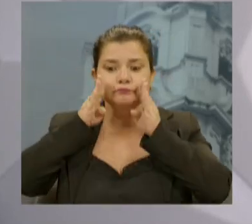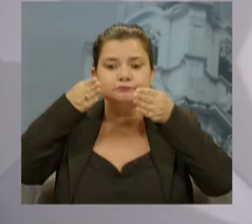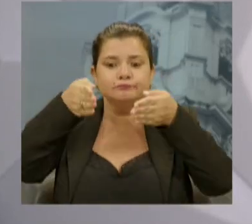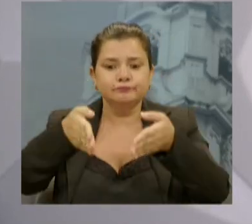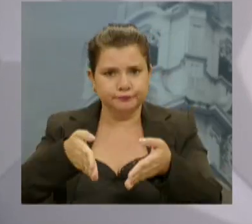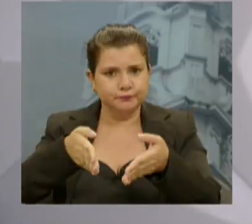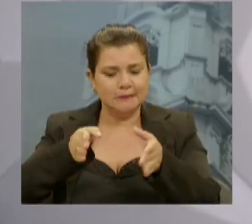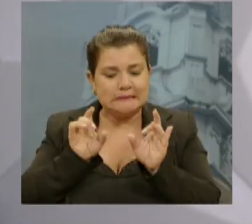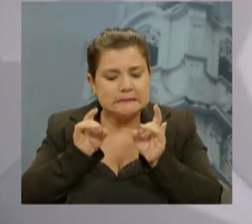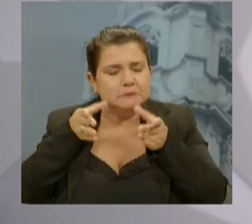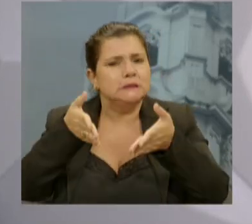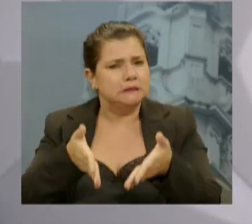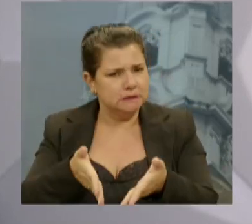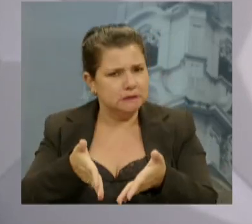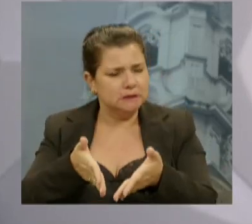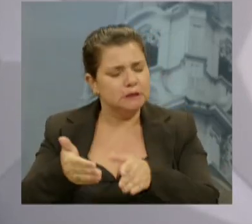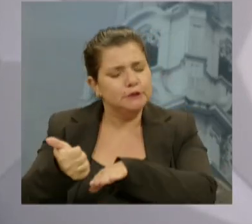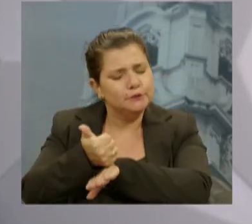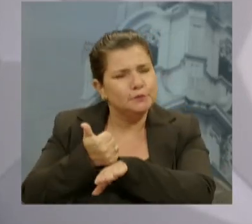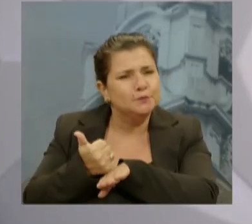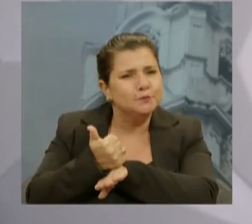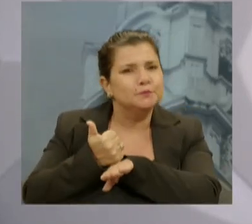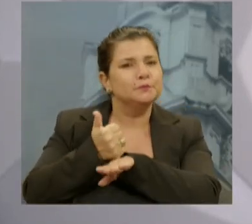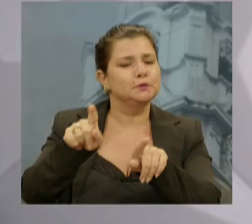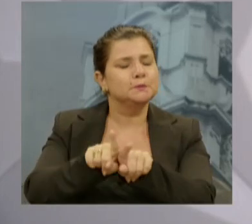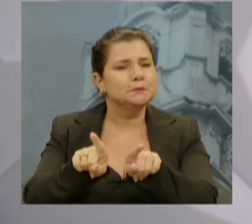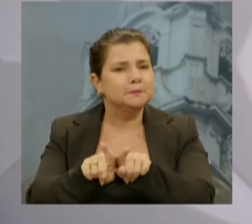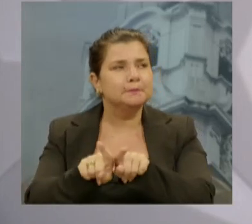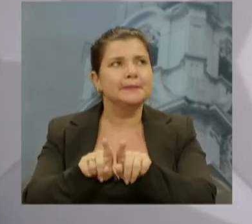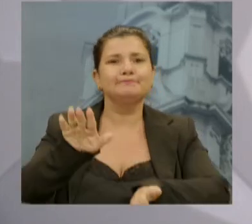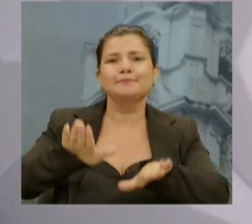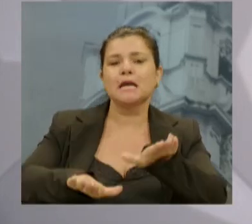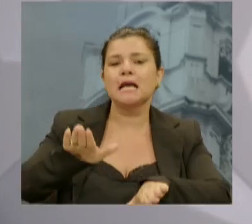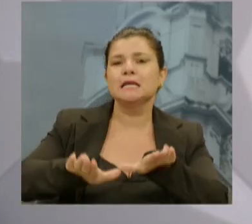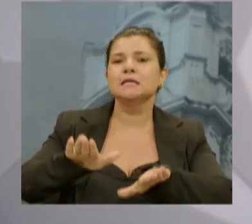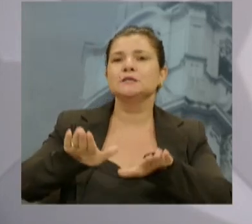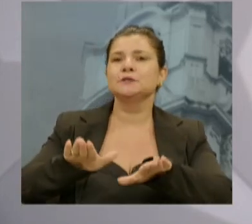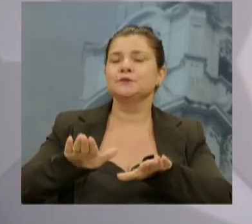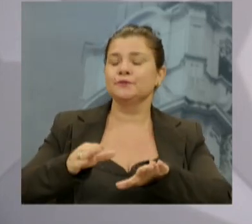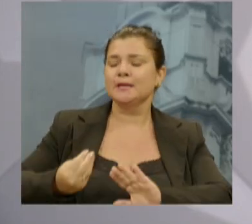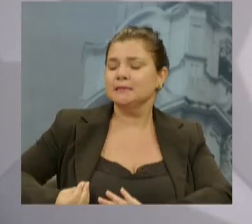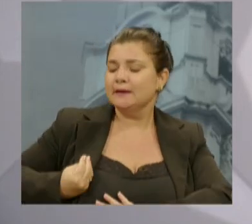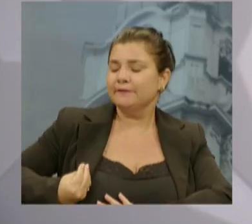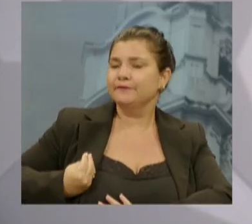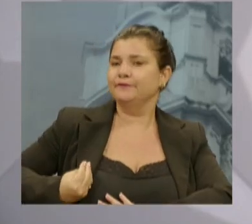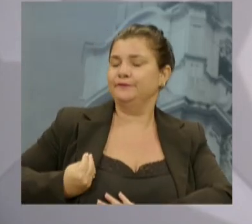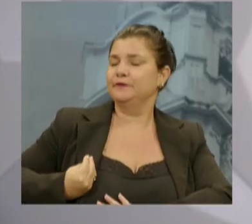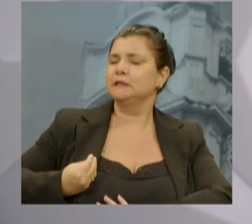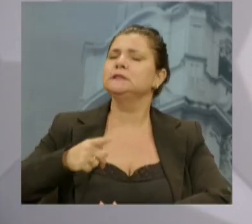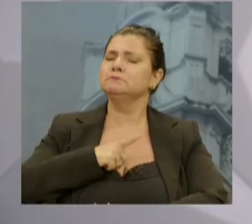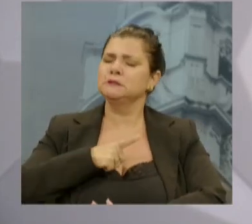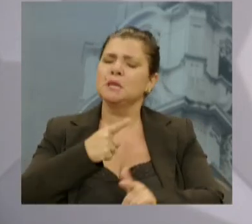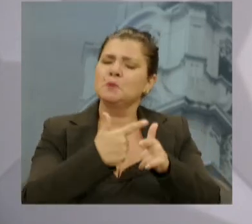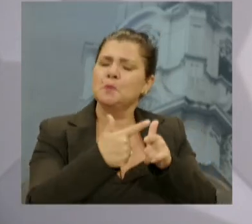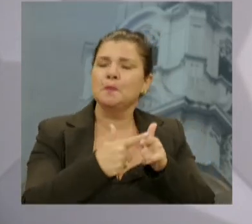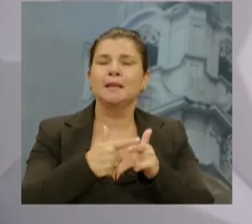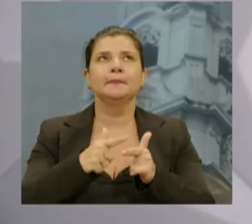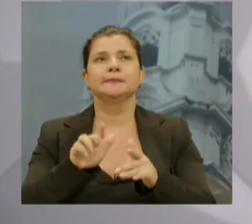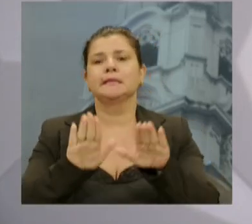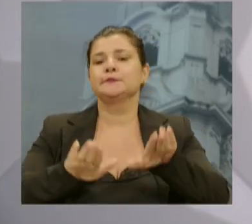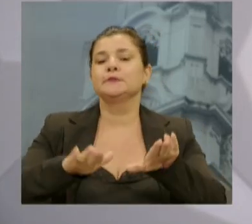mais especializado, mais profissional. Às vezes há questões até de vida que a gente está enfrentando, como